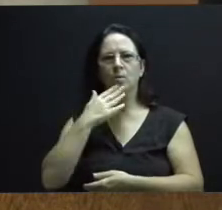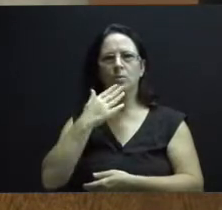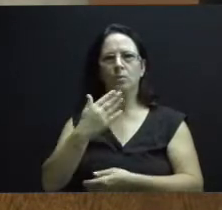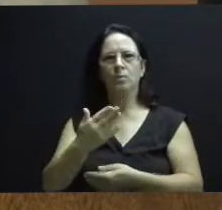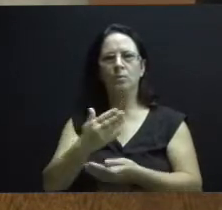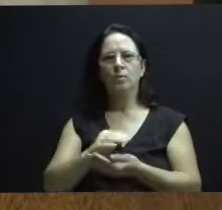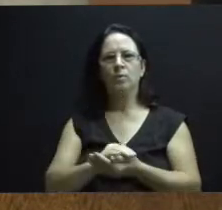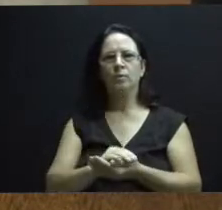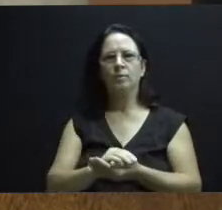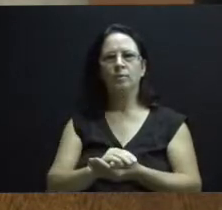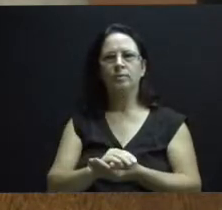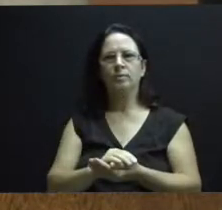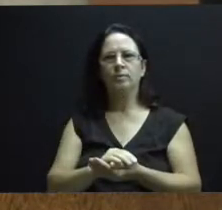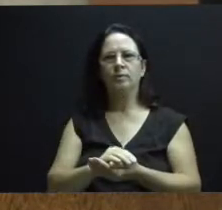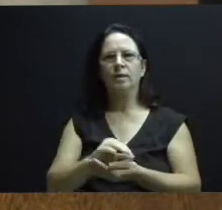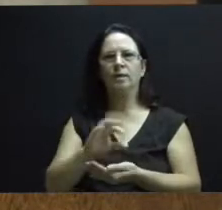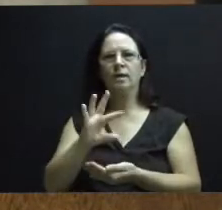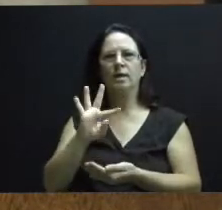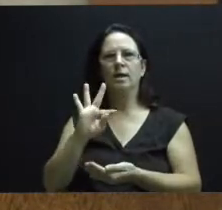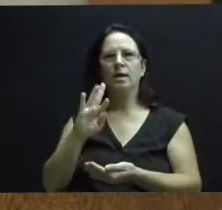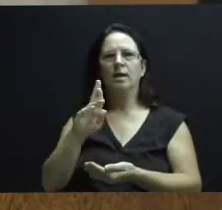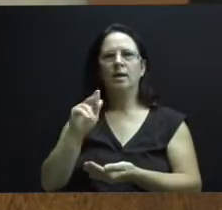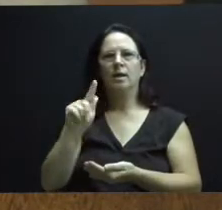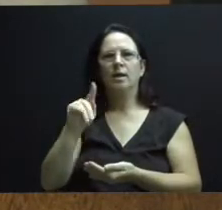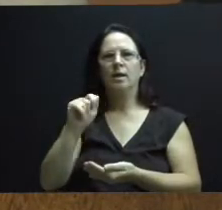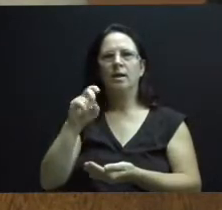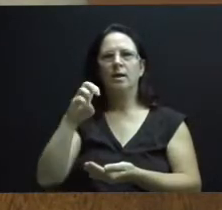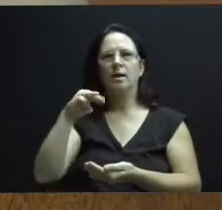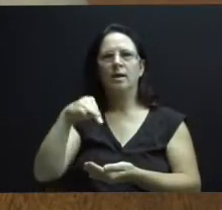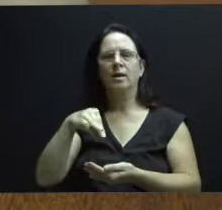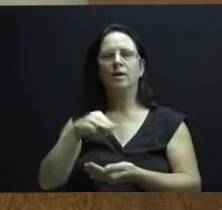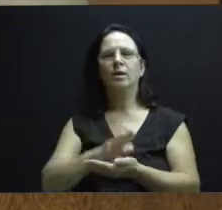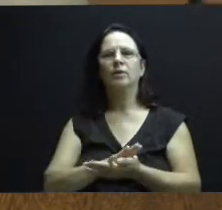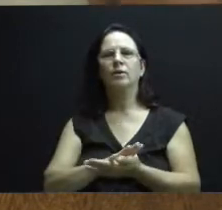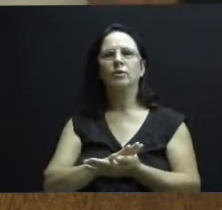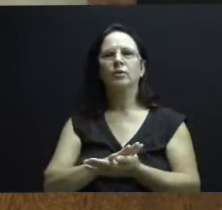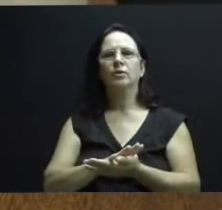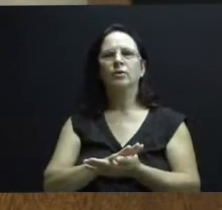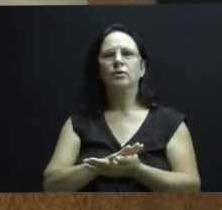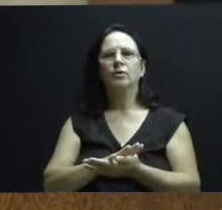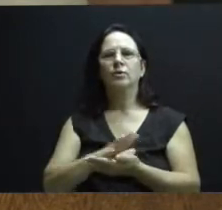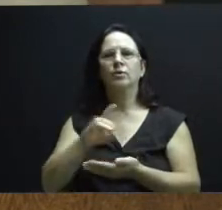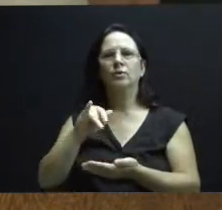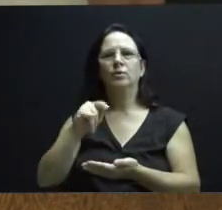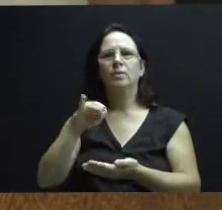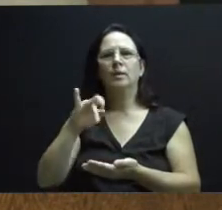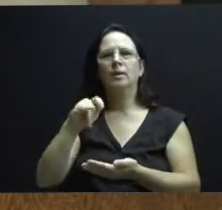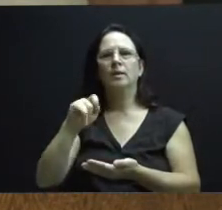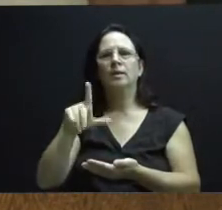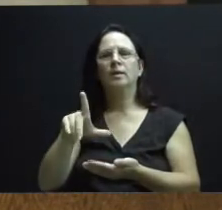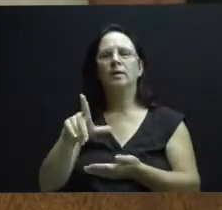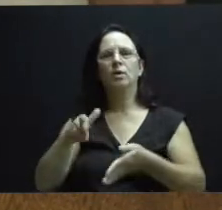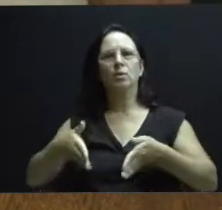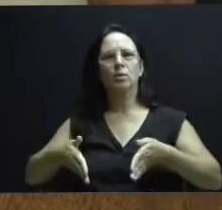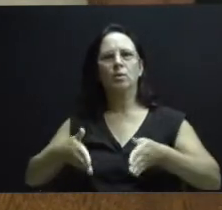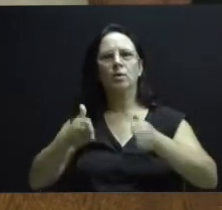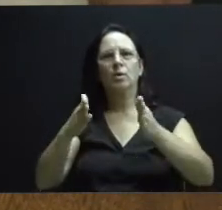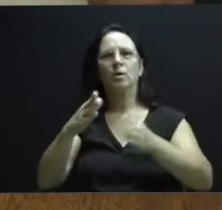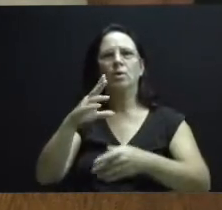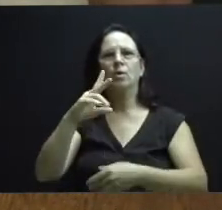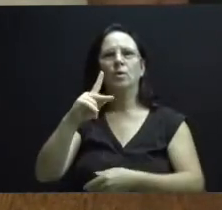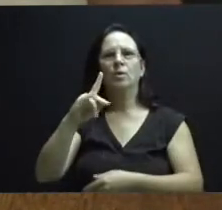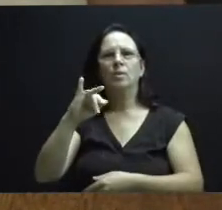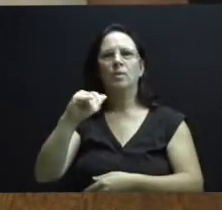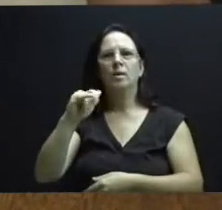de dragagem de material passível de disposição confinada no canal da piaçagüera